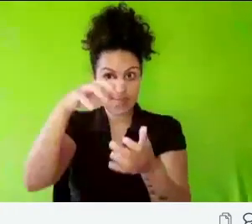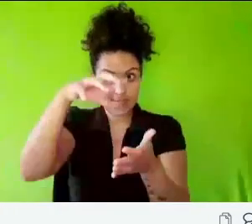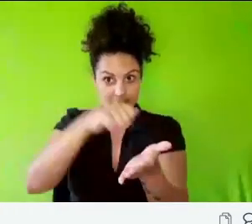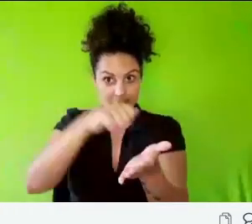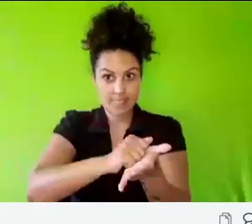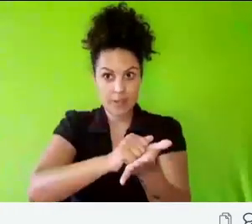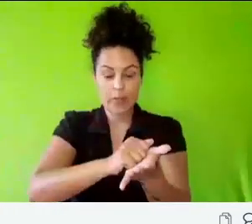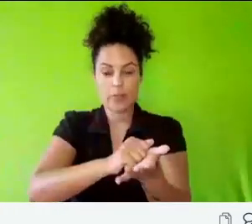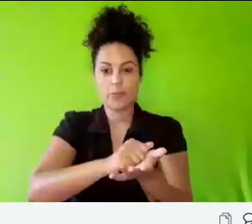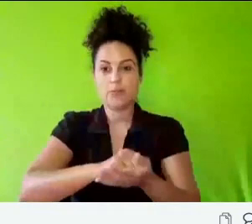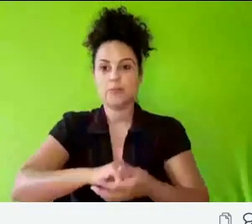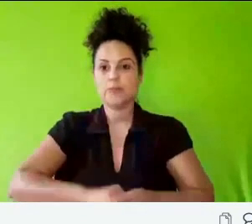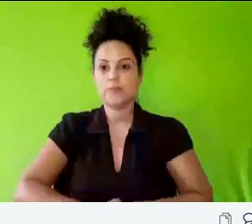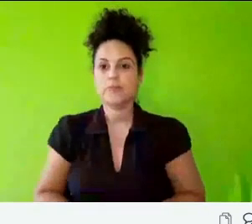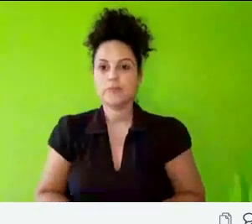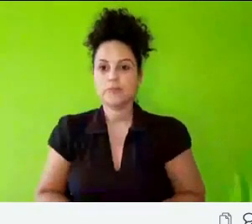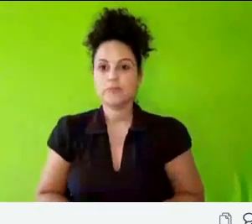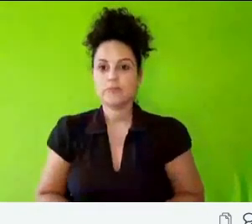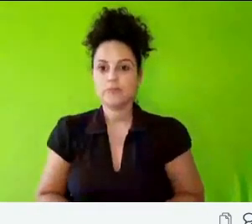8 vagas.